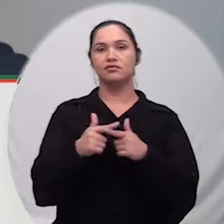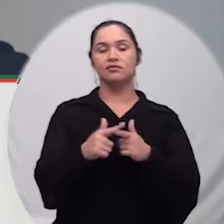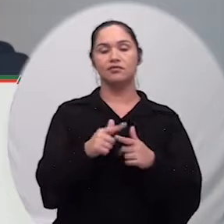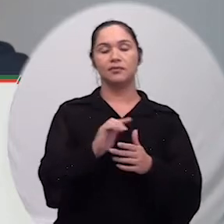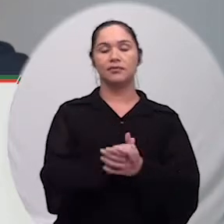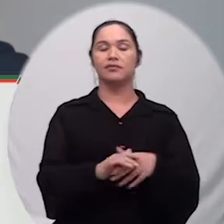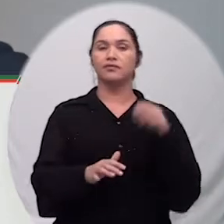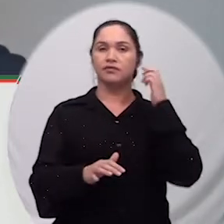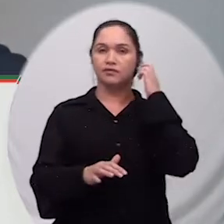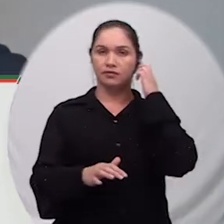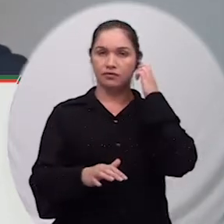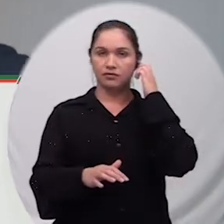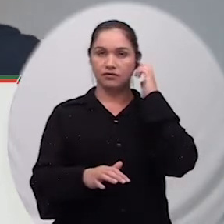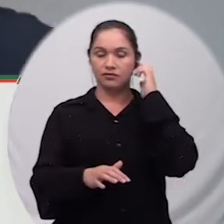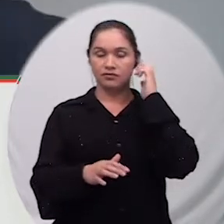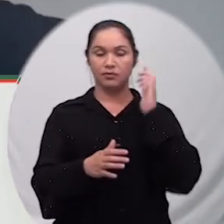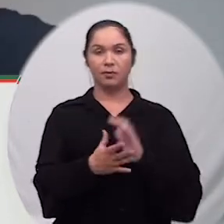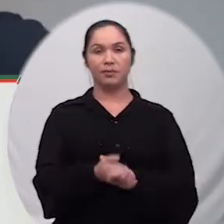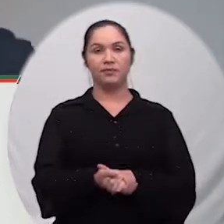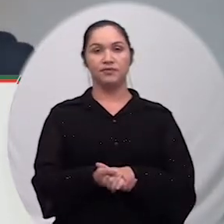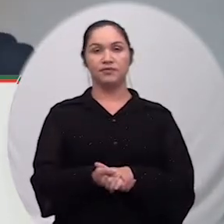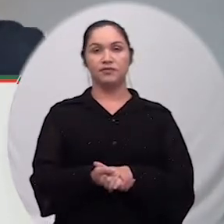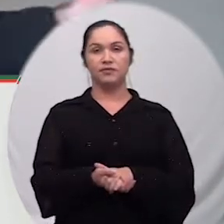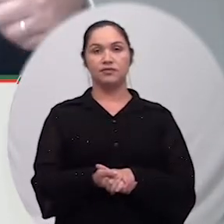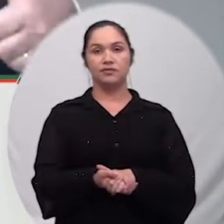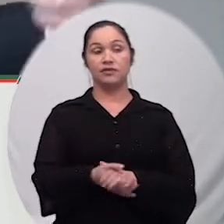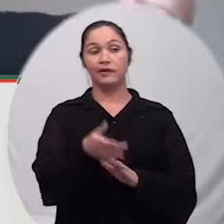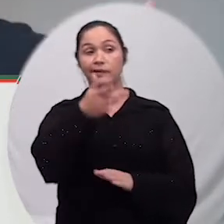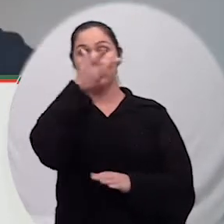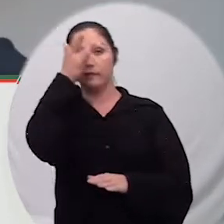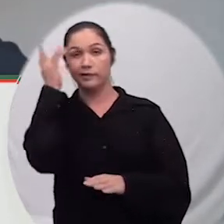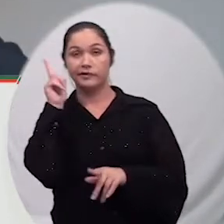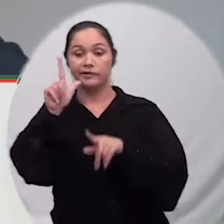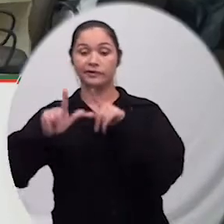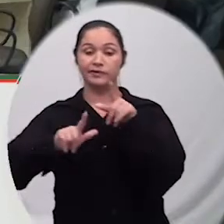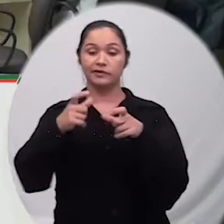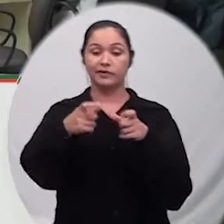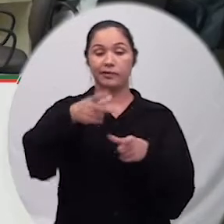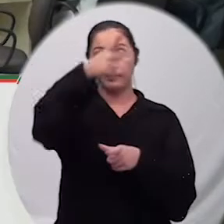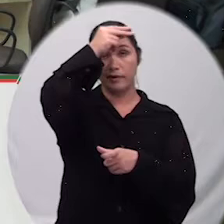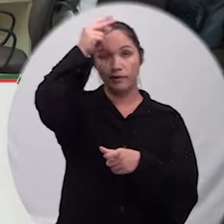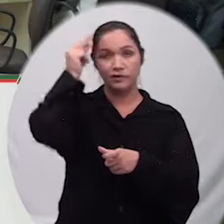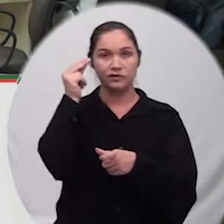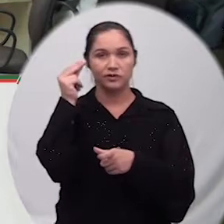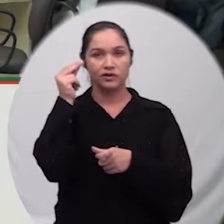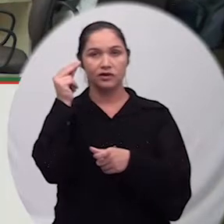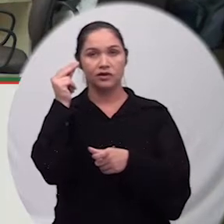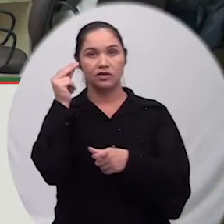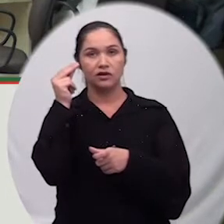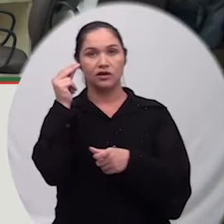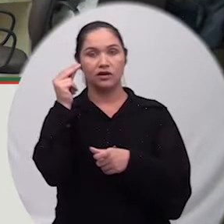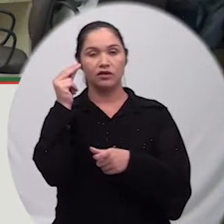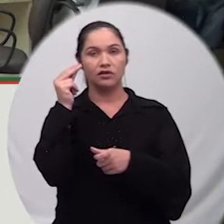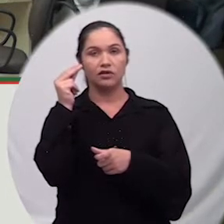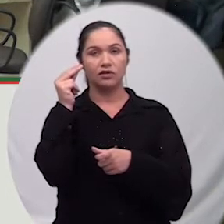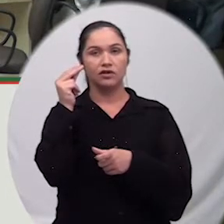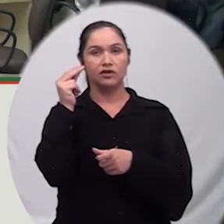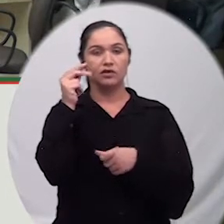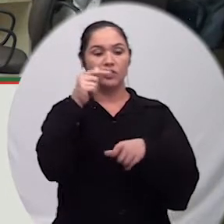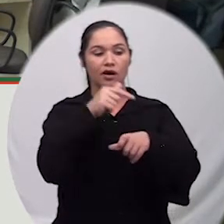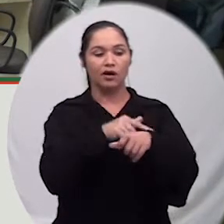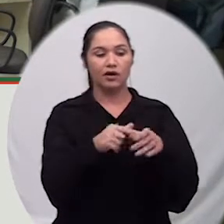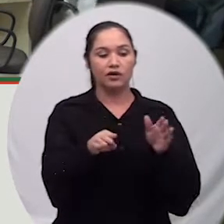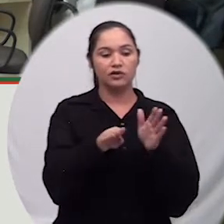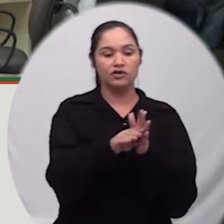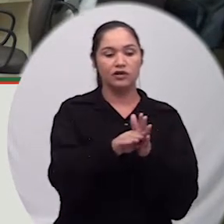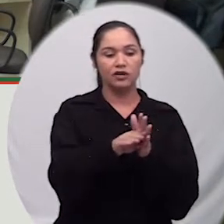muitos, não batem o cartão ponto biométrico, né? E, então, assim, para a questão de realmente